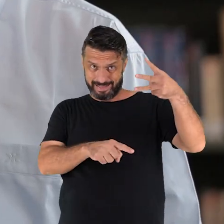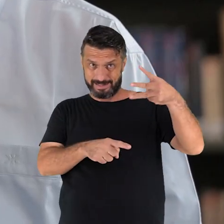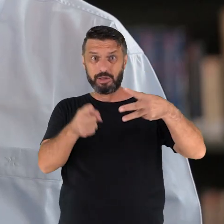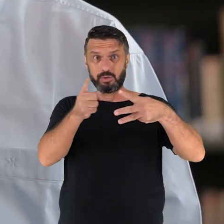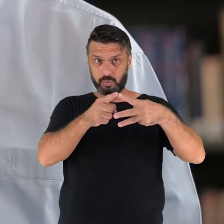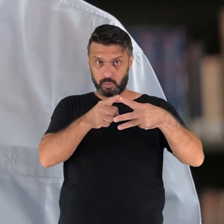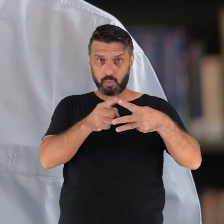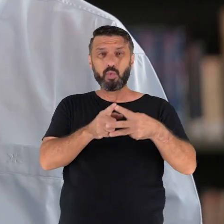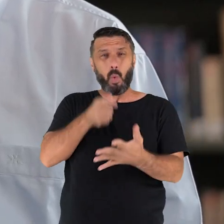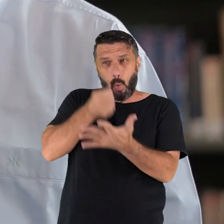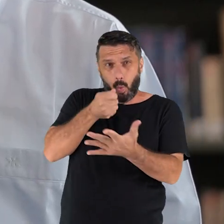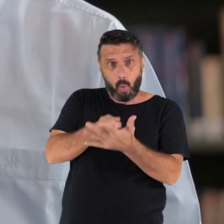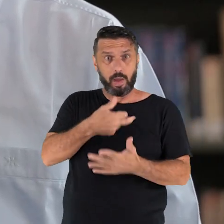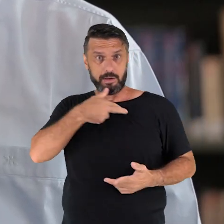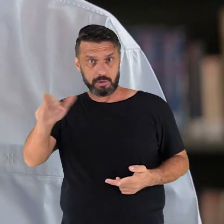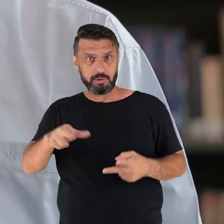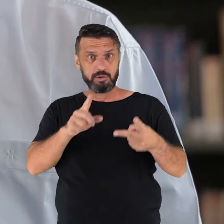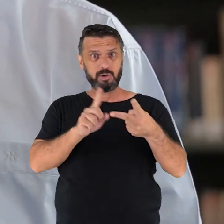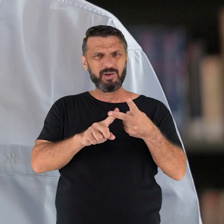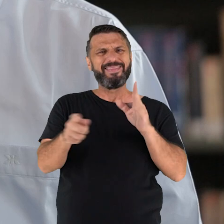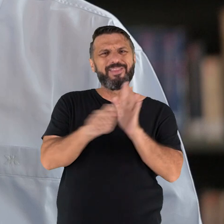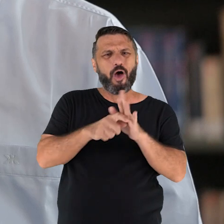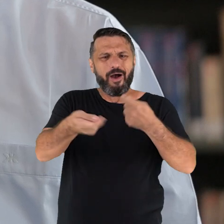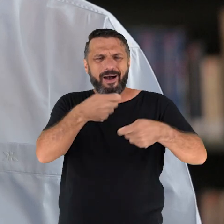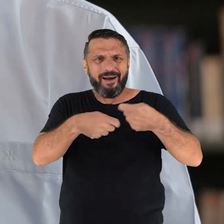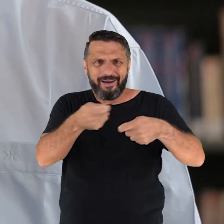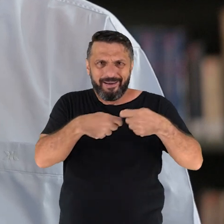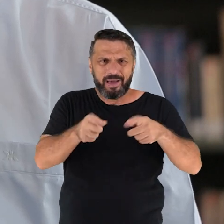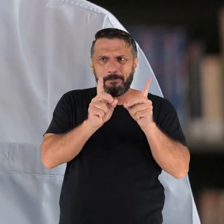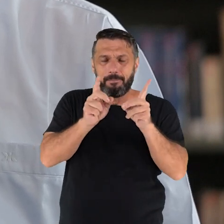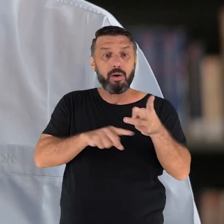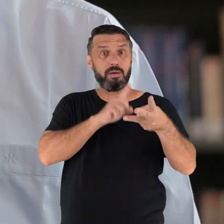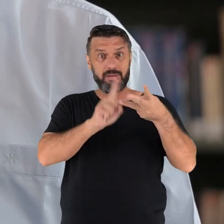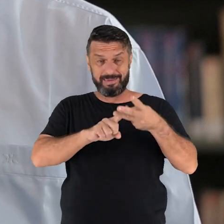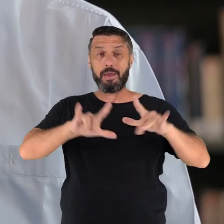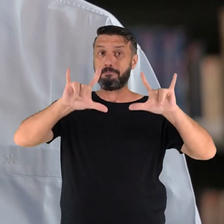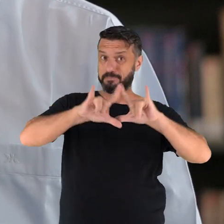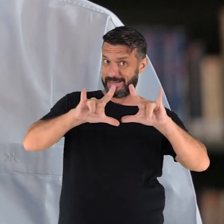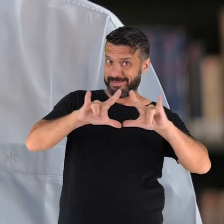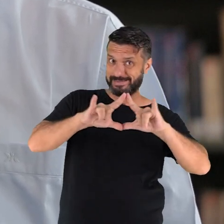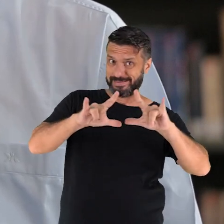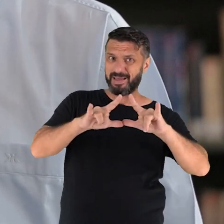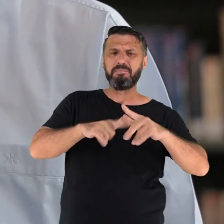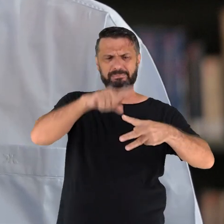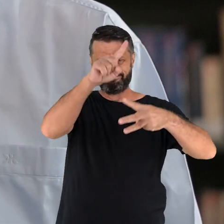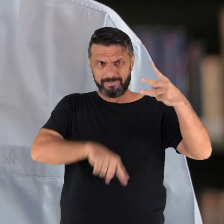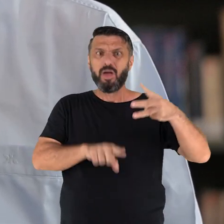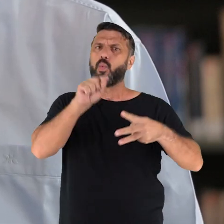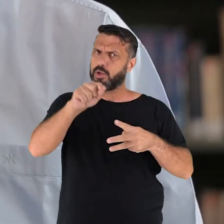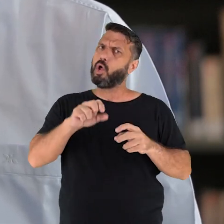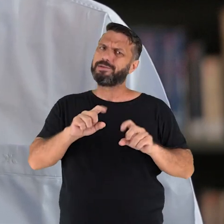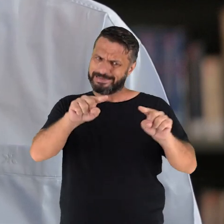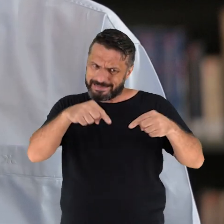né? O fundamentalismo religioso, o narcotráfico e as milícias. Mas nós temos